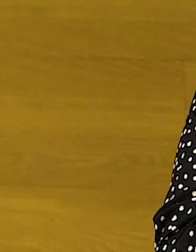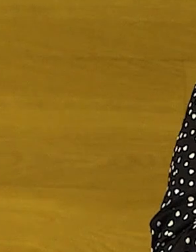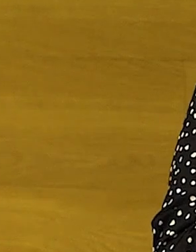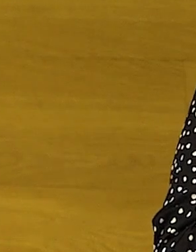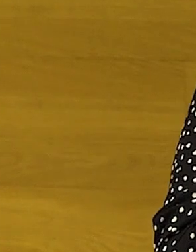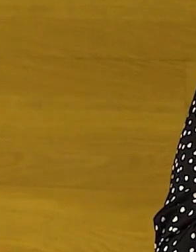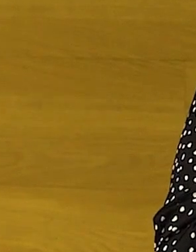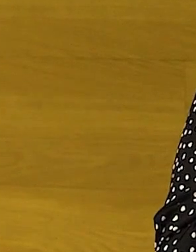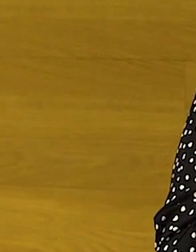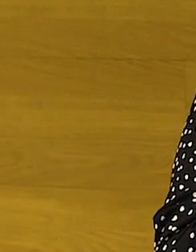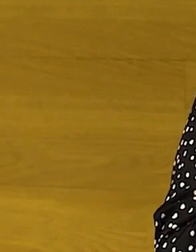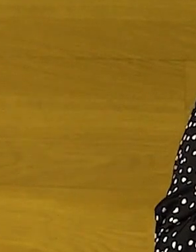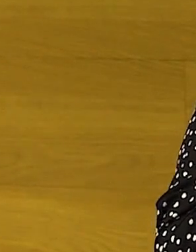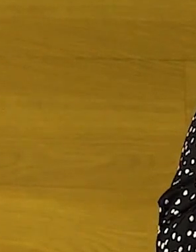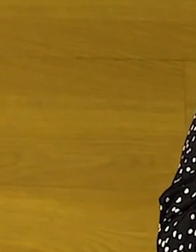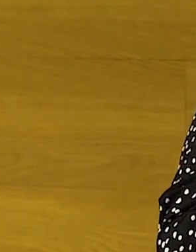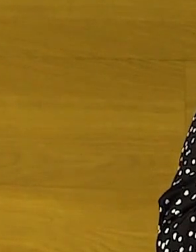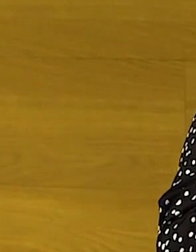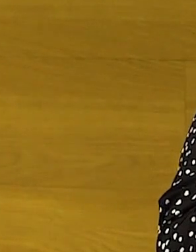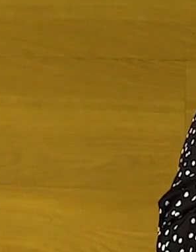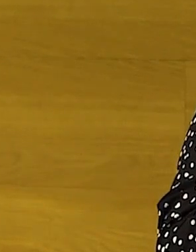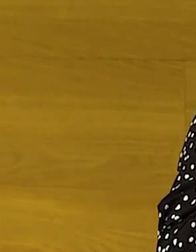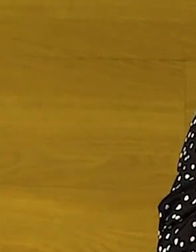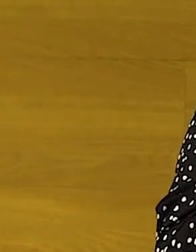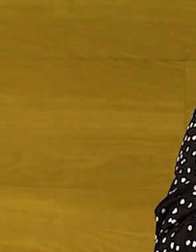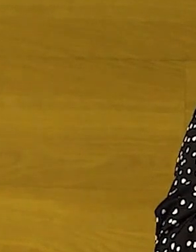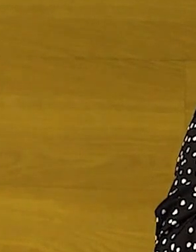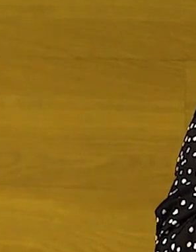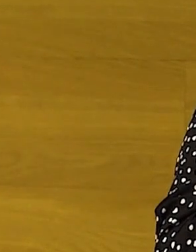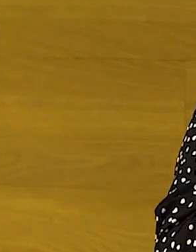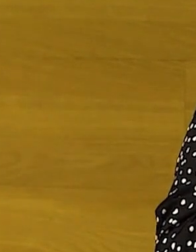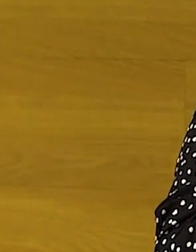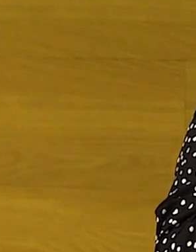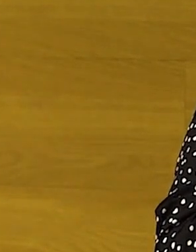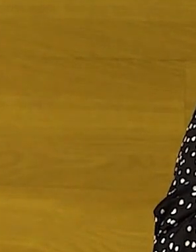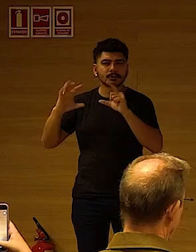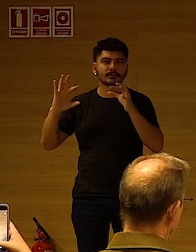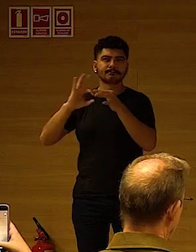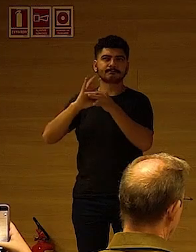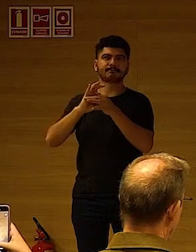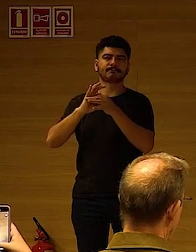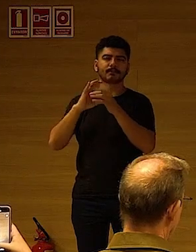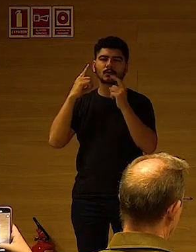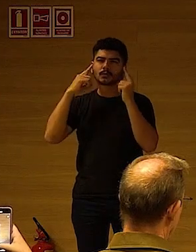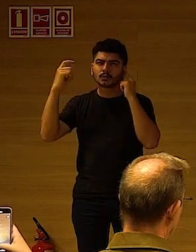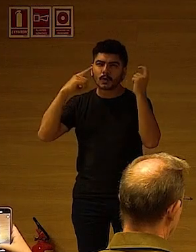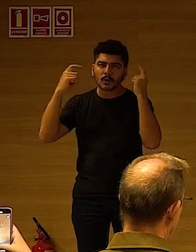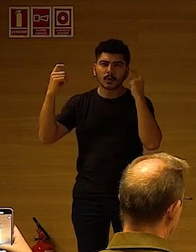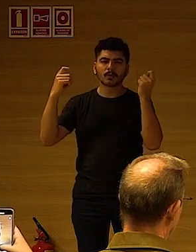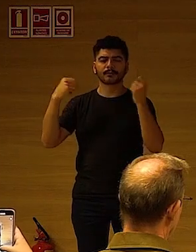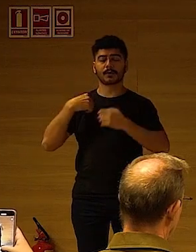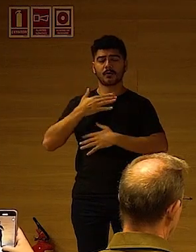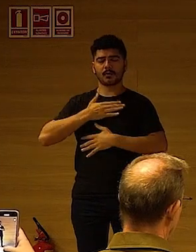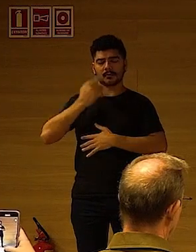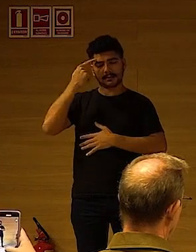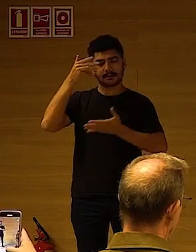aquela experiência da pessoa leitora. Então, penso na musicalidade também nesse aspecto, do som. Gosto muito de